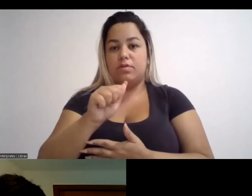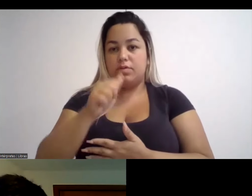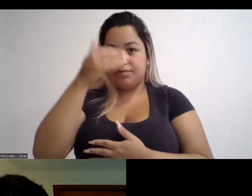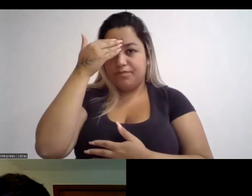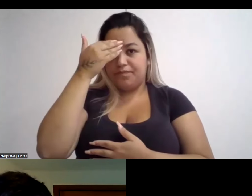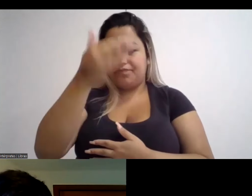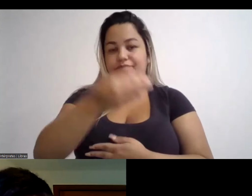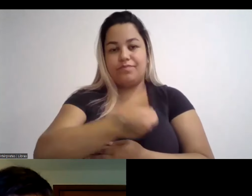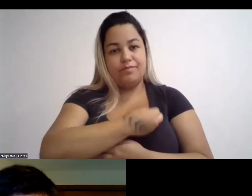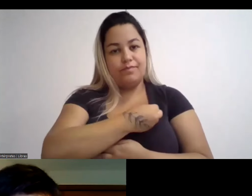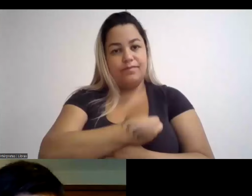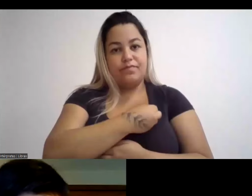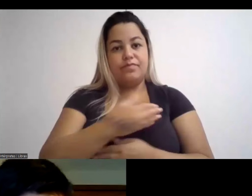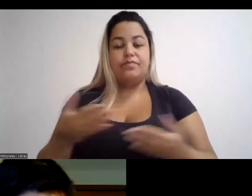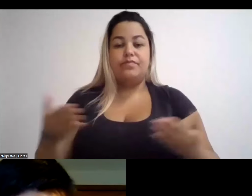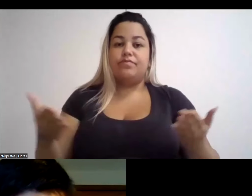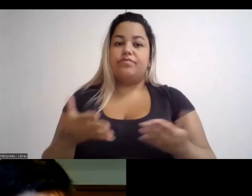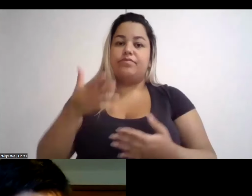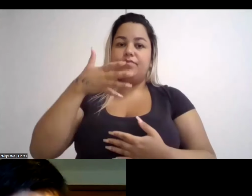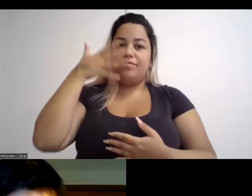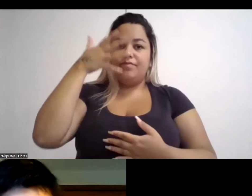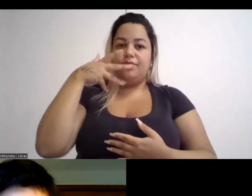presença aqui hoje e a palavra é sua.